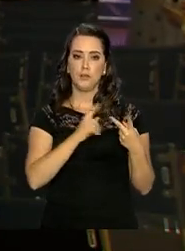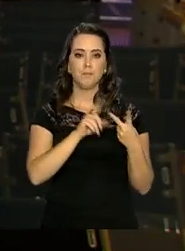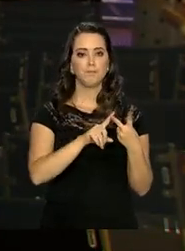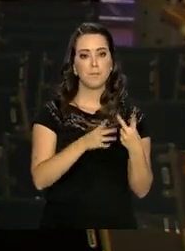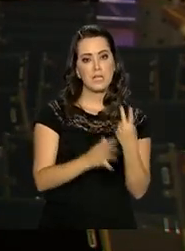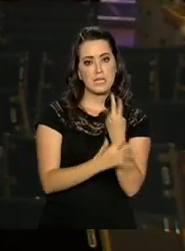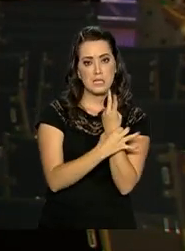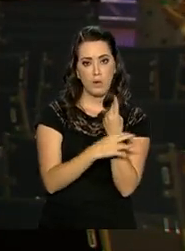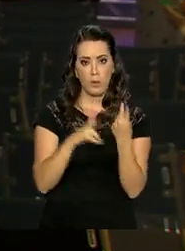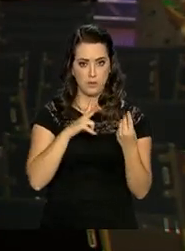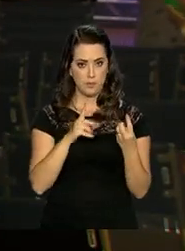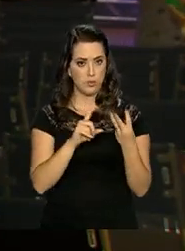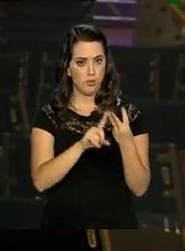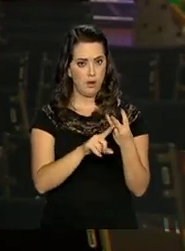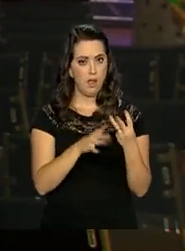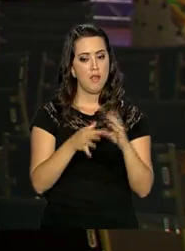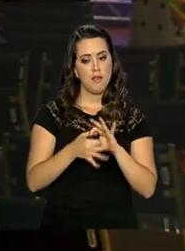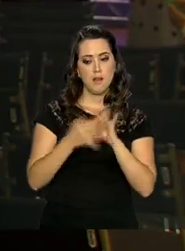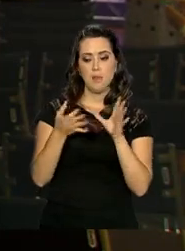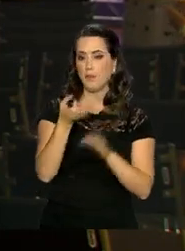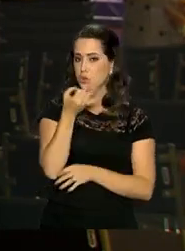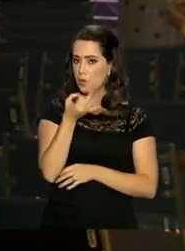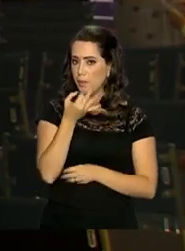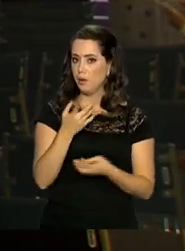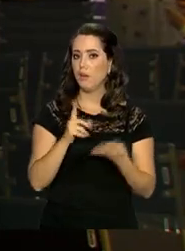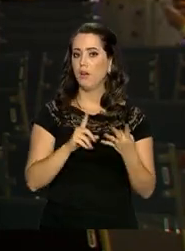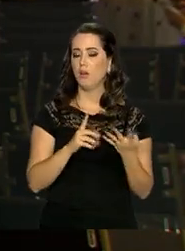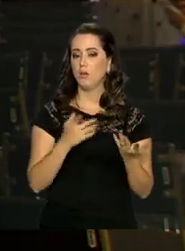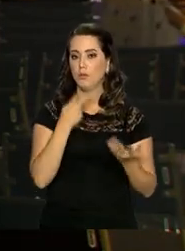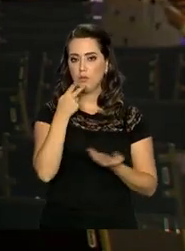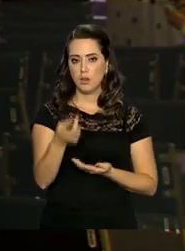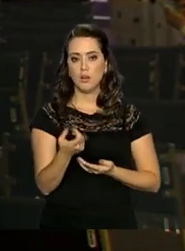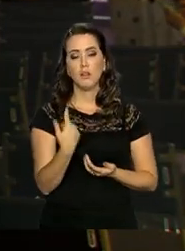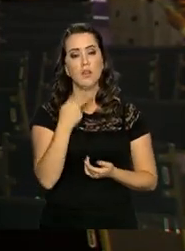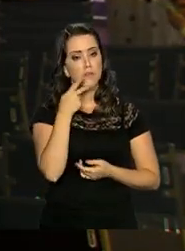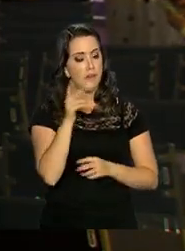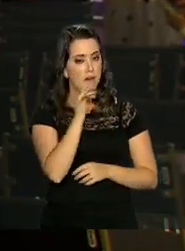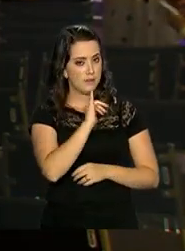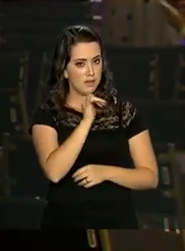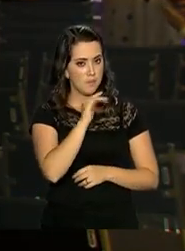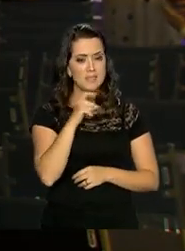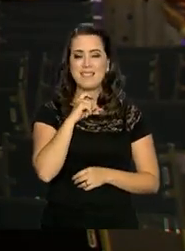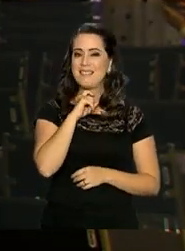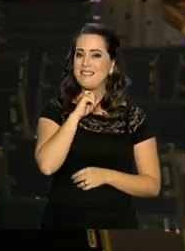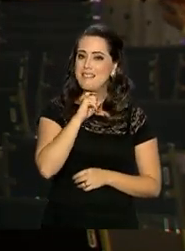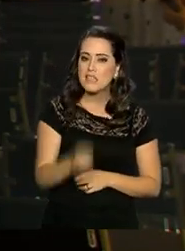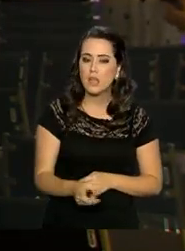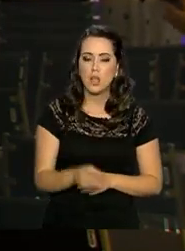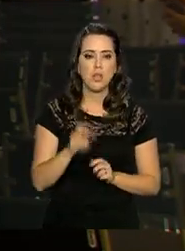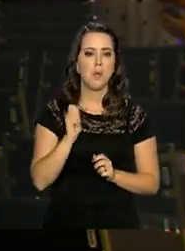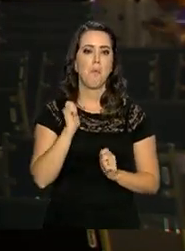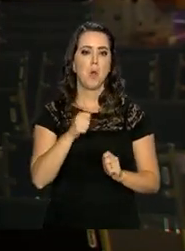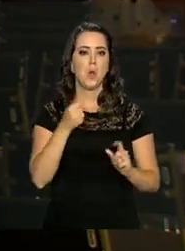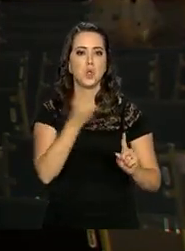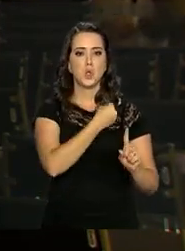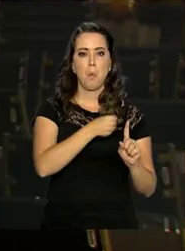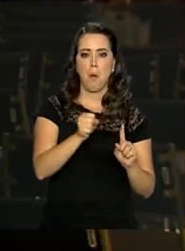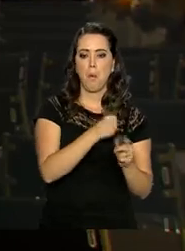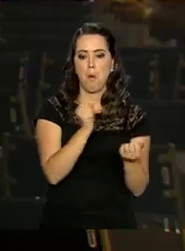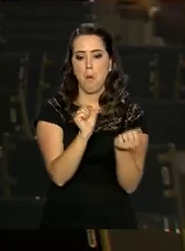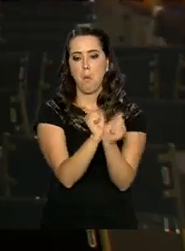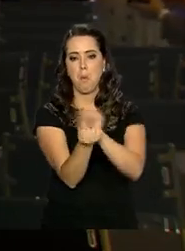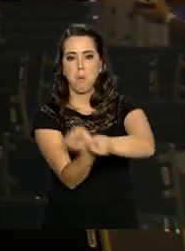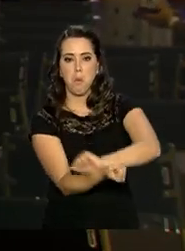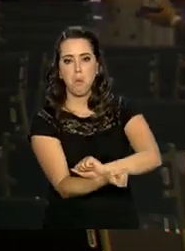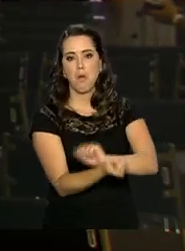à segurança pessoal e à liberdade de opinião e expressão. E diz, por exemplo, que ninguém pode ser submetido à escravidão